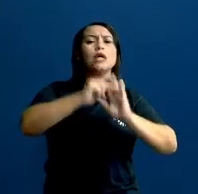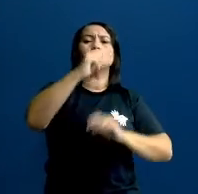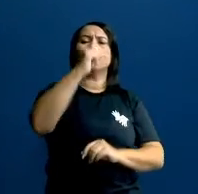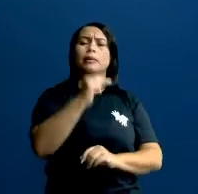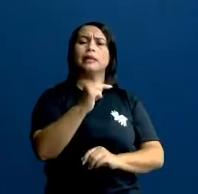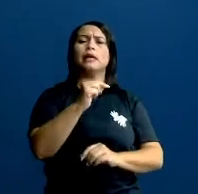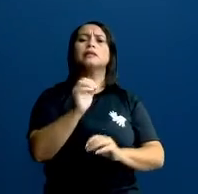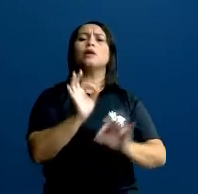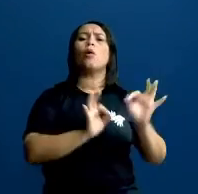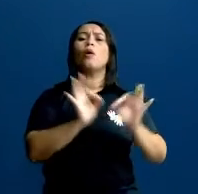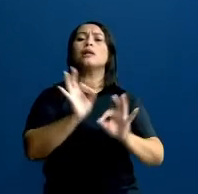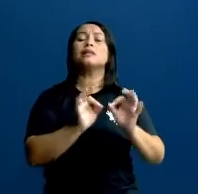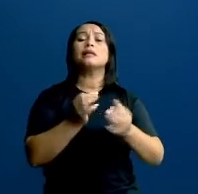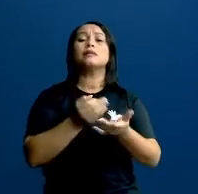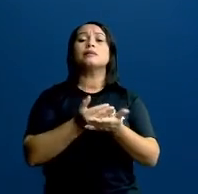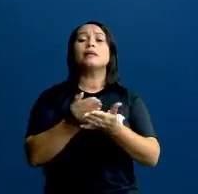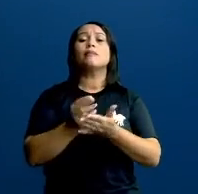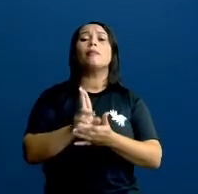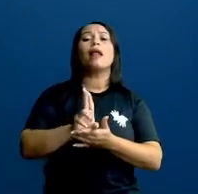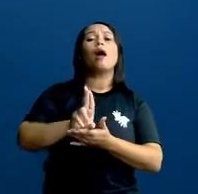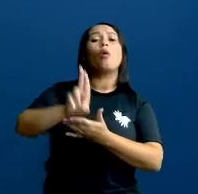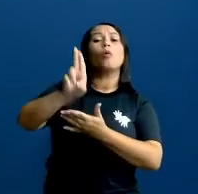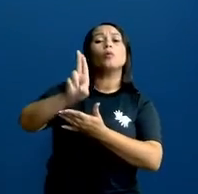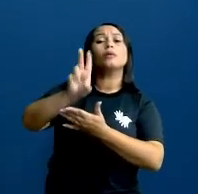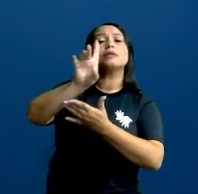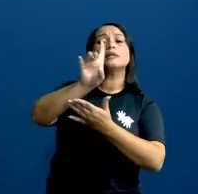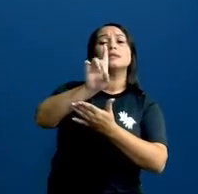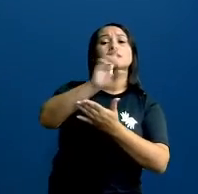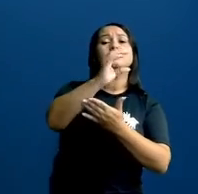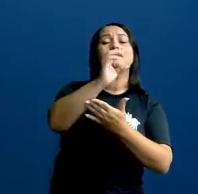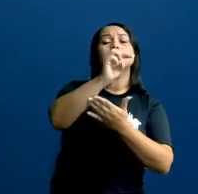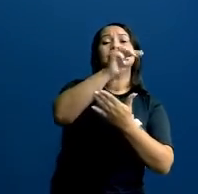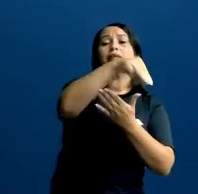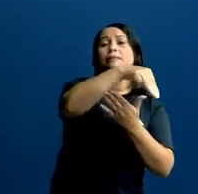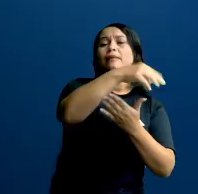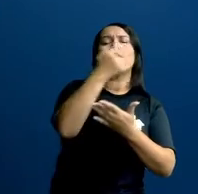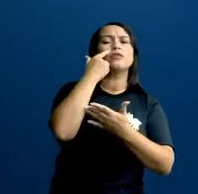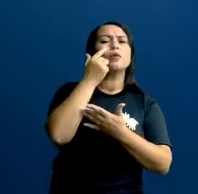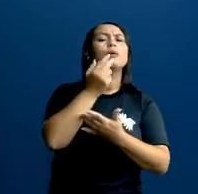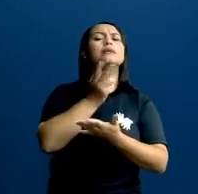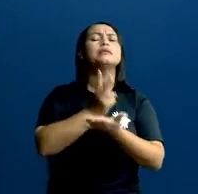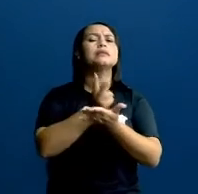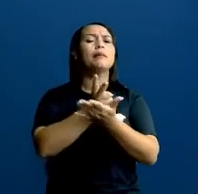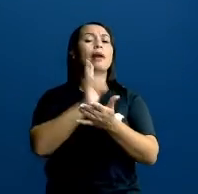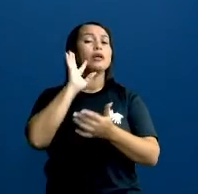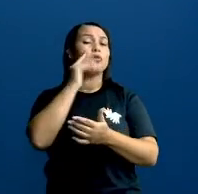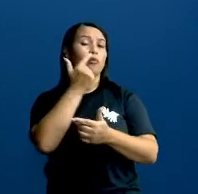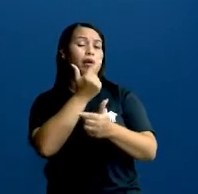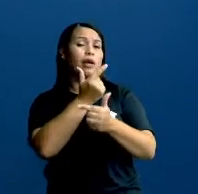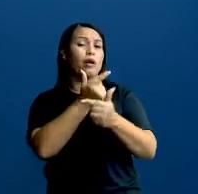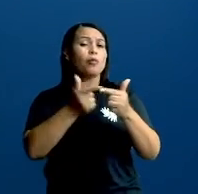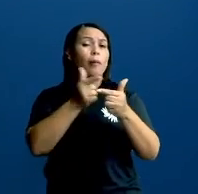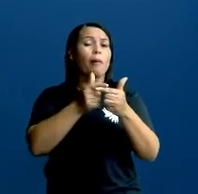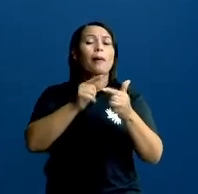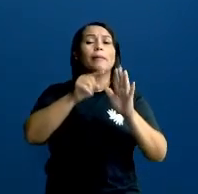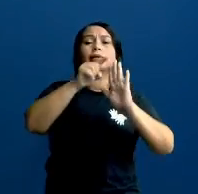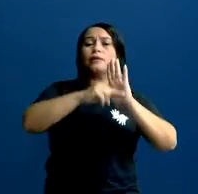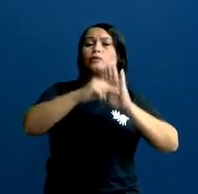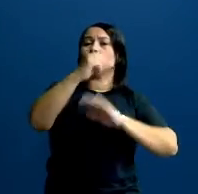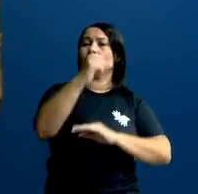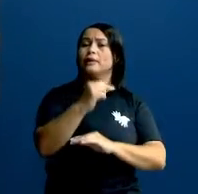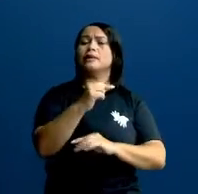tem que começar pela ordem das unidades. E que para resolver a operação da subtração, temos a possibilidade de